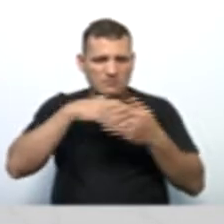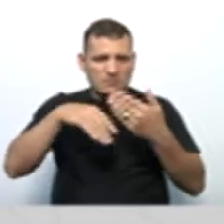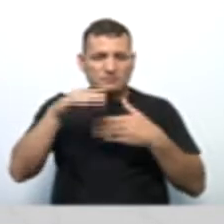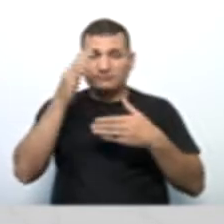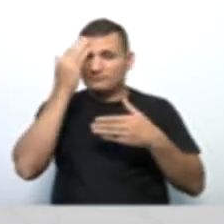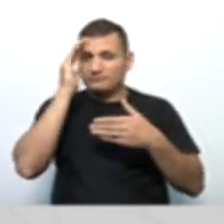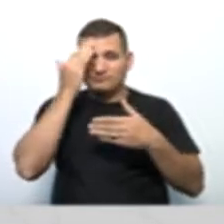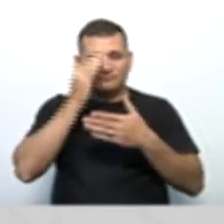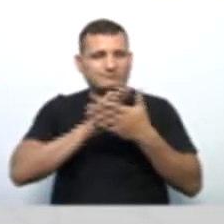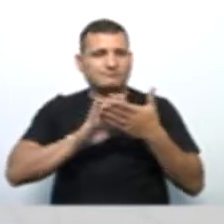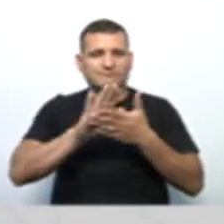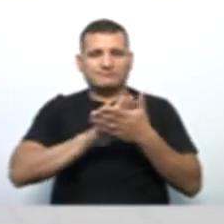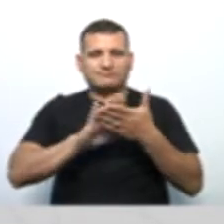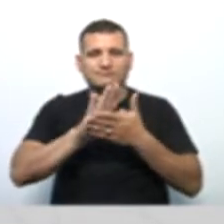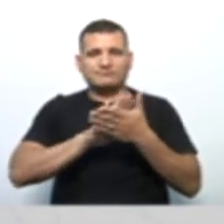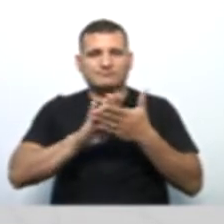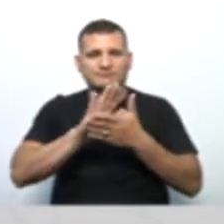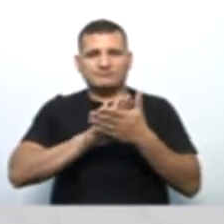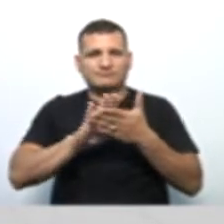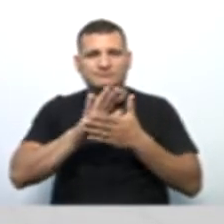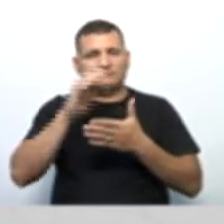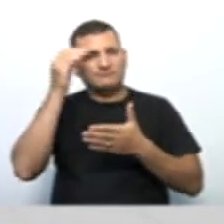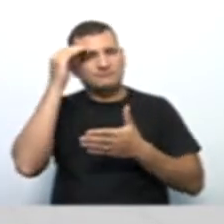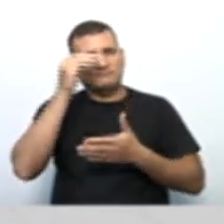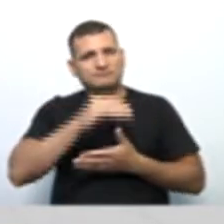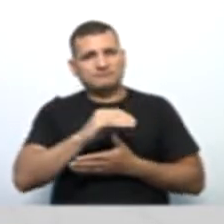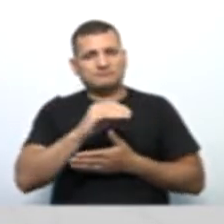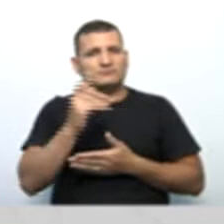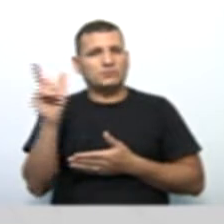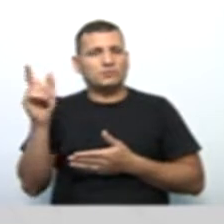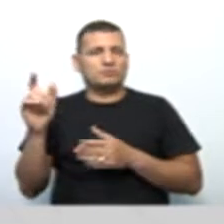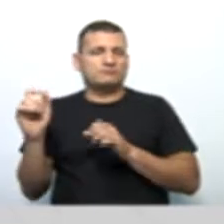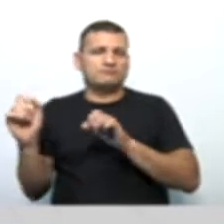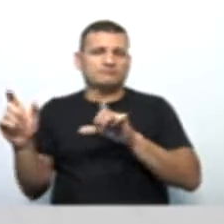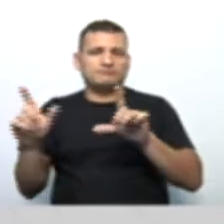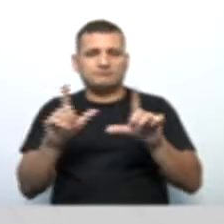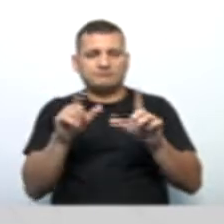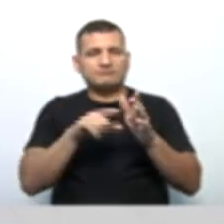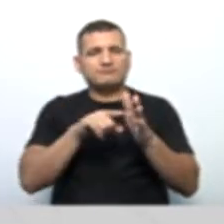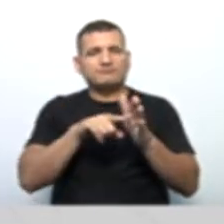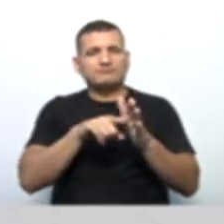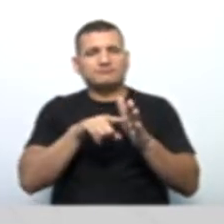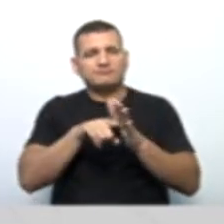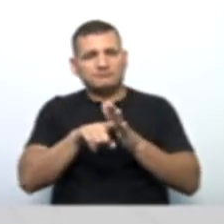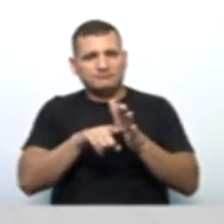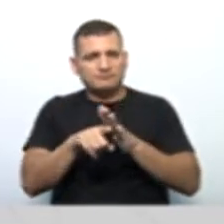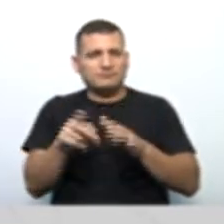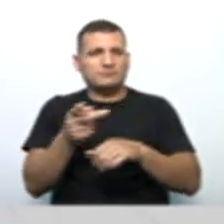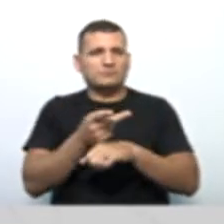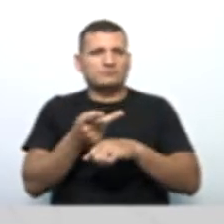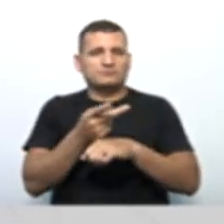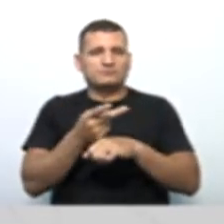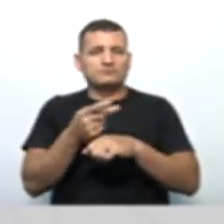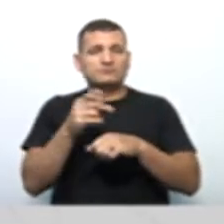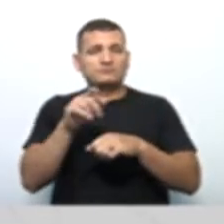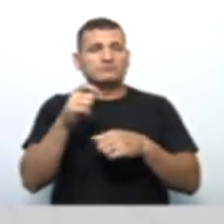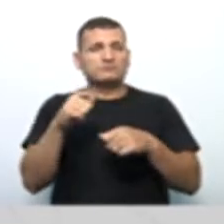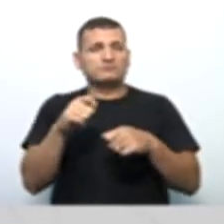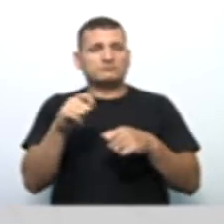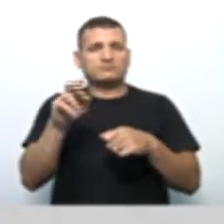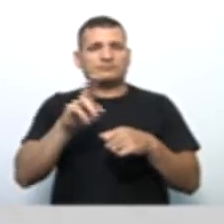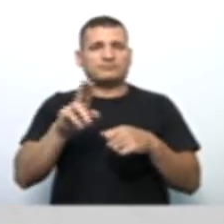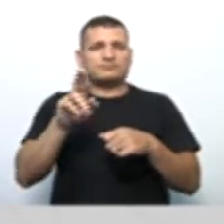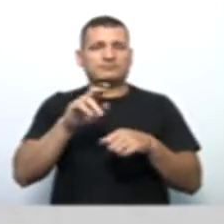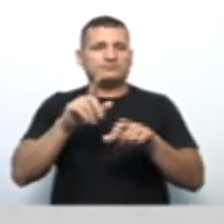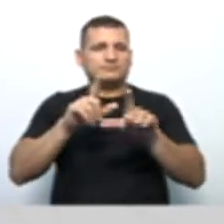nada aí ele vai desistir para procurar outra coisa mais fofa para a leitora então além de você usar uma letra confortável também tem